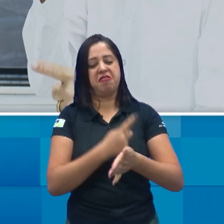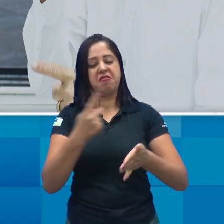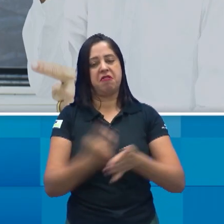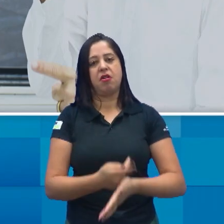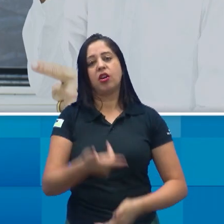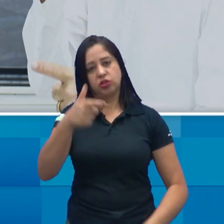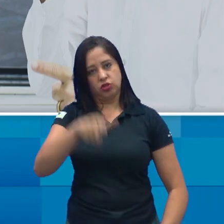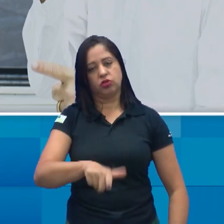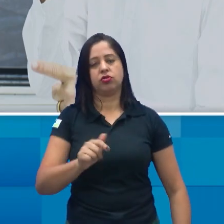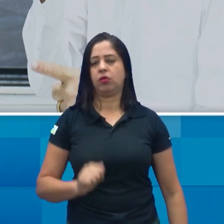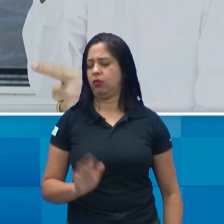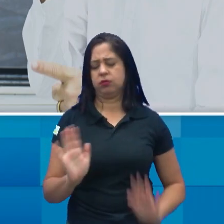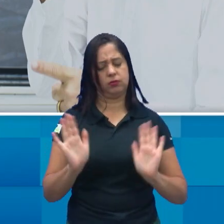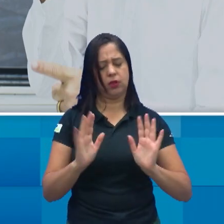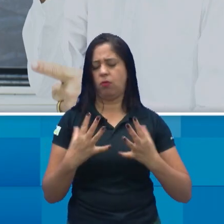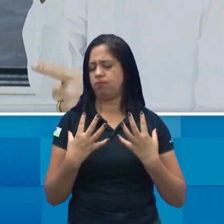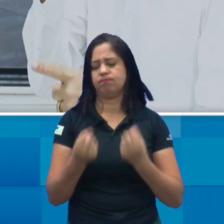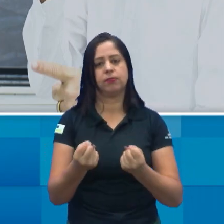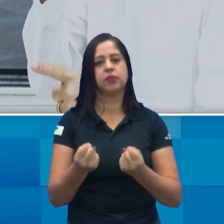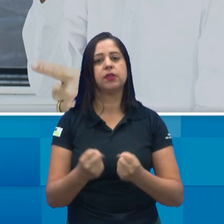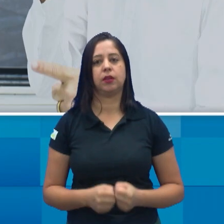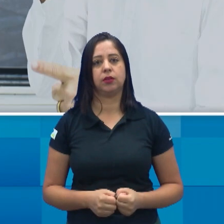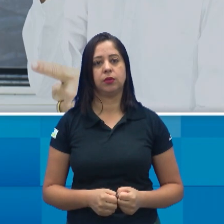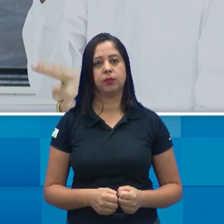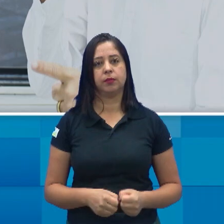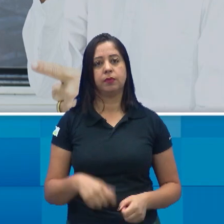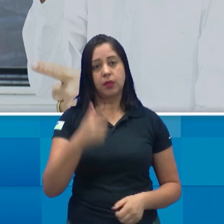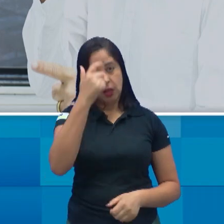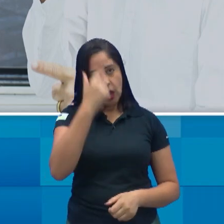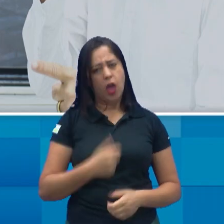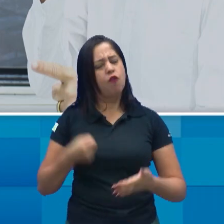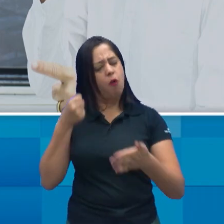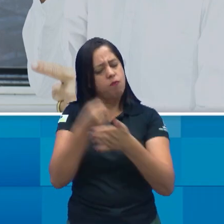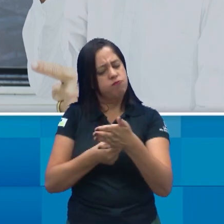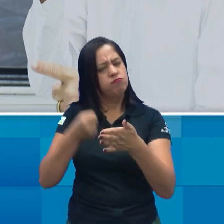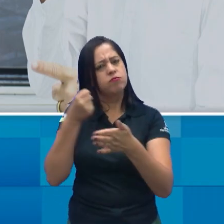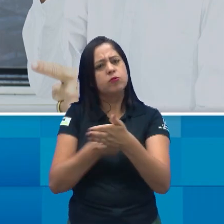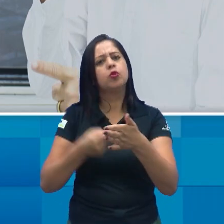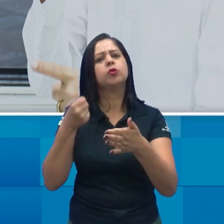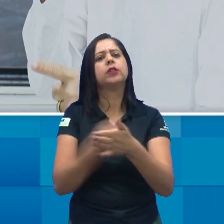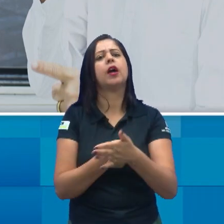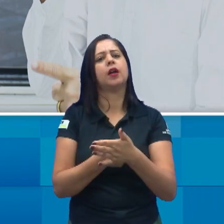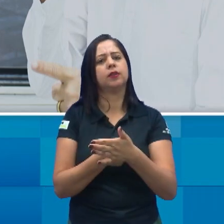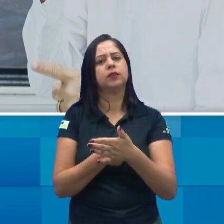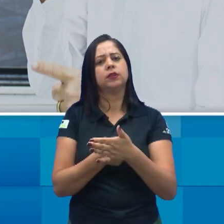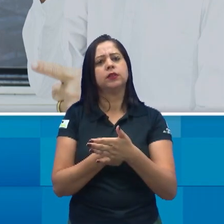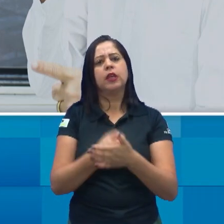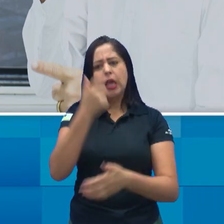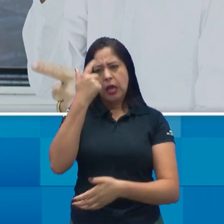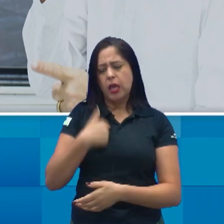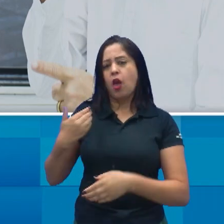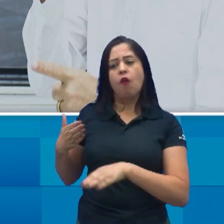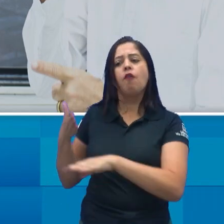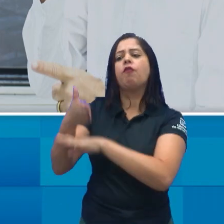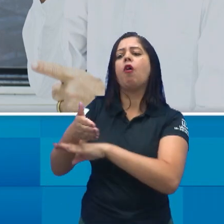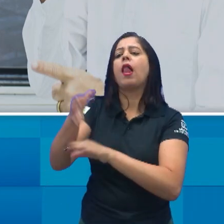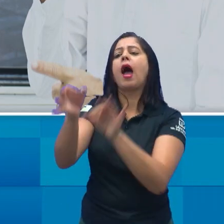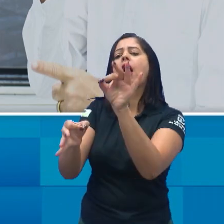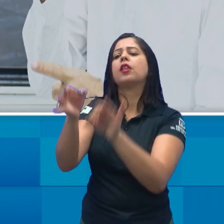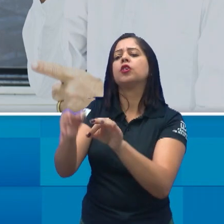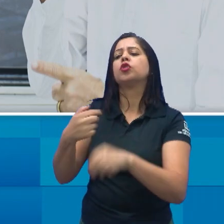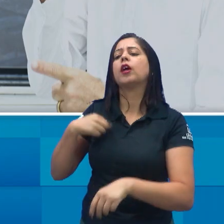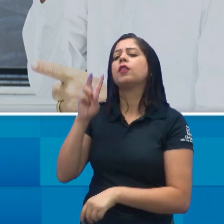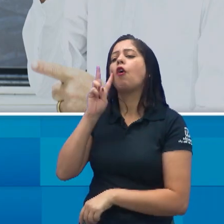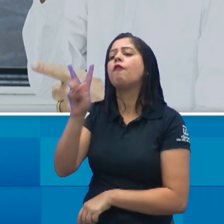se repitam. Estarei brigando, estarei acompanhando a sessão do julgamento desse caso,